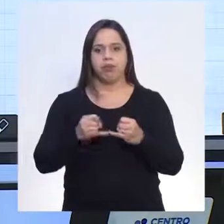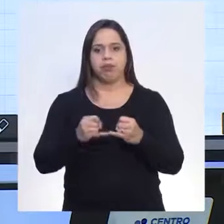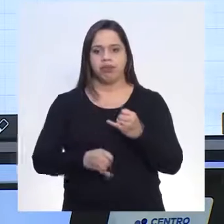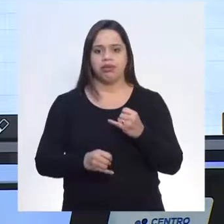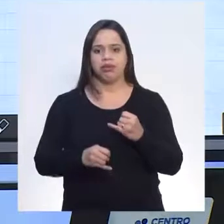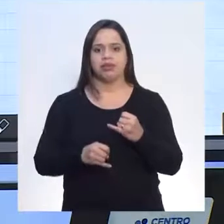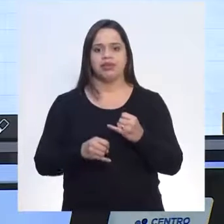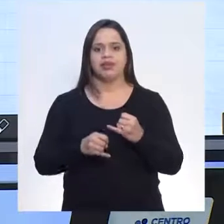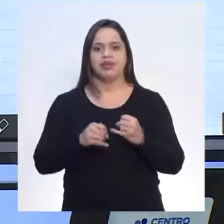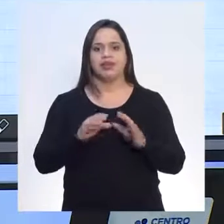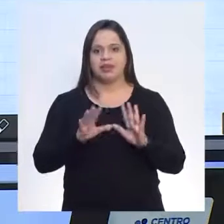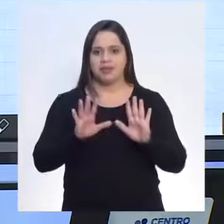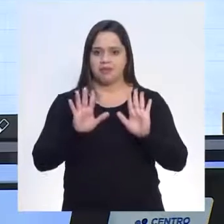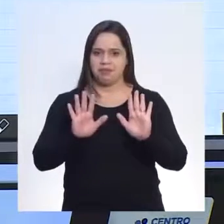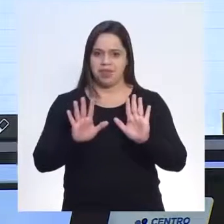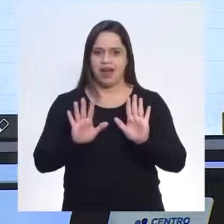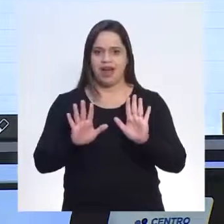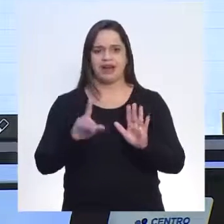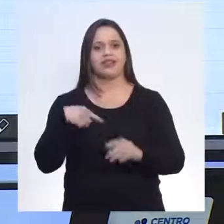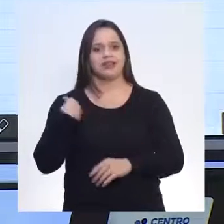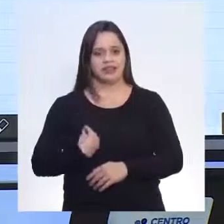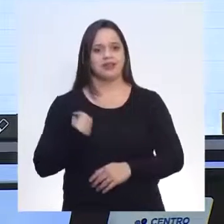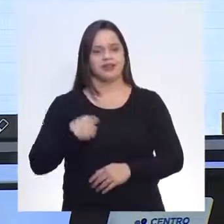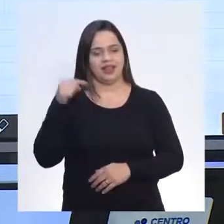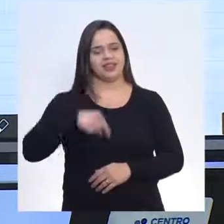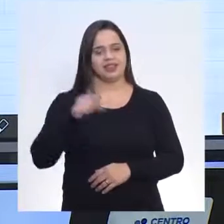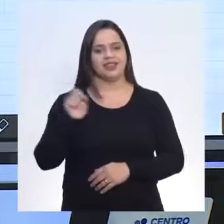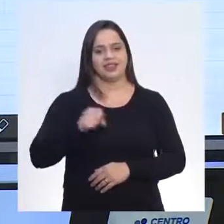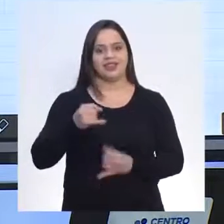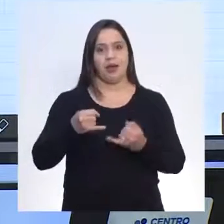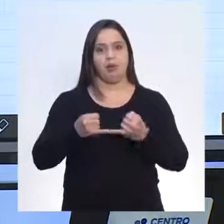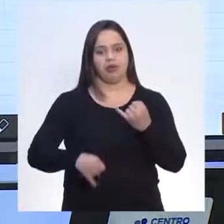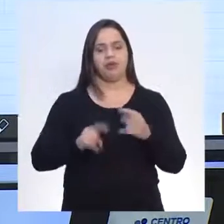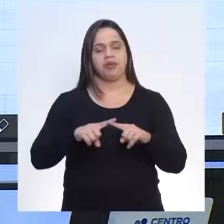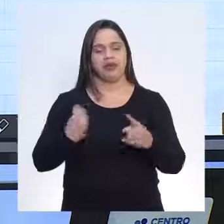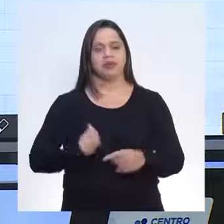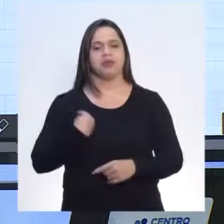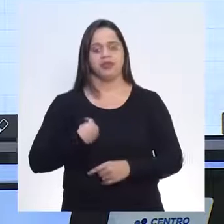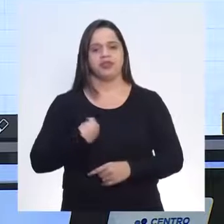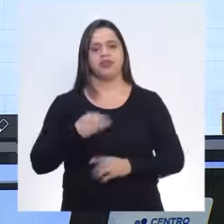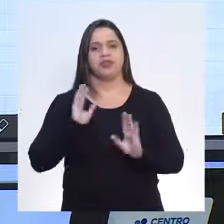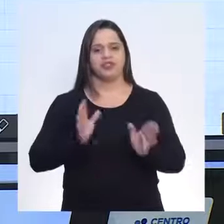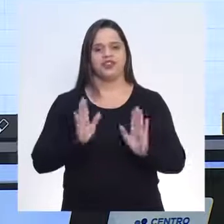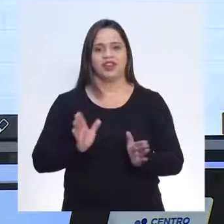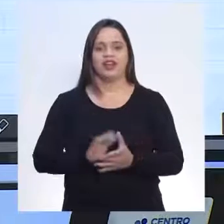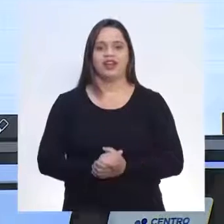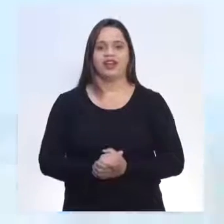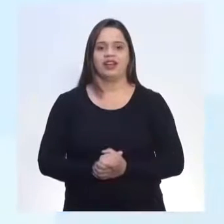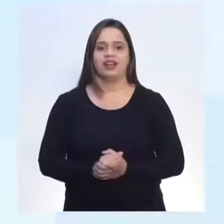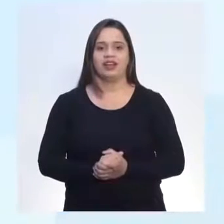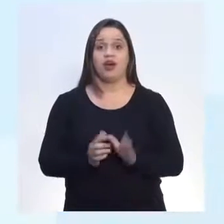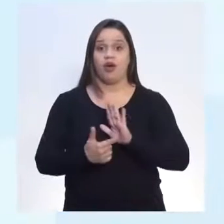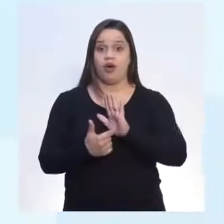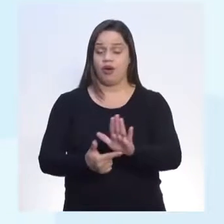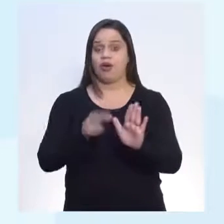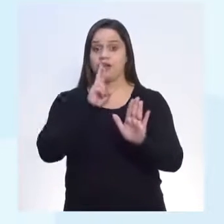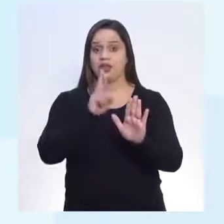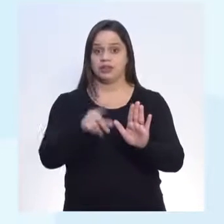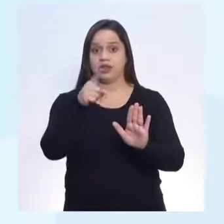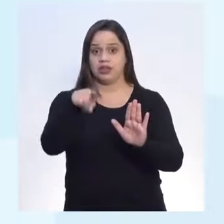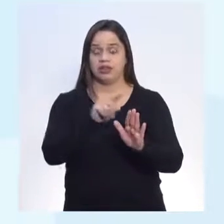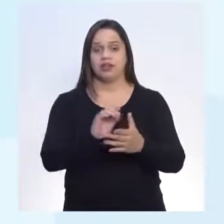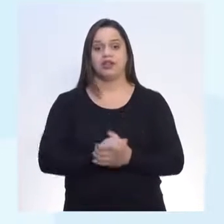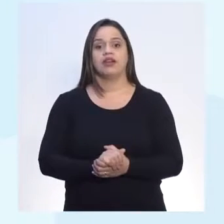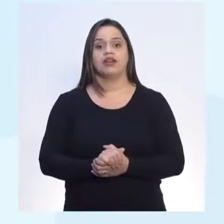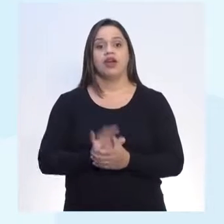aqui. Caiu, mas estamos bem aqui, né? Mas vai aparecer aí na telinha para vocês a resposta, que é a seguinte.